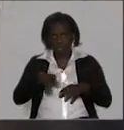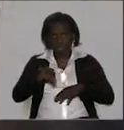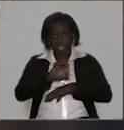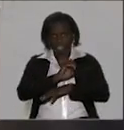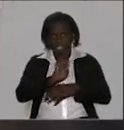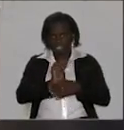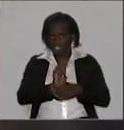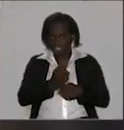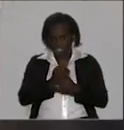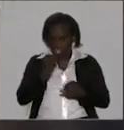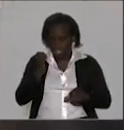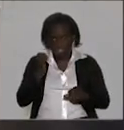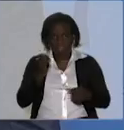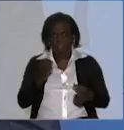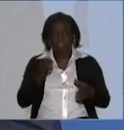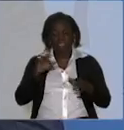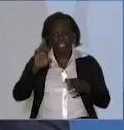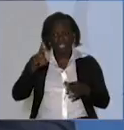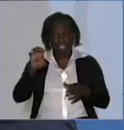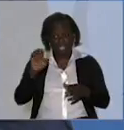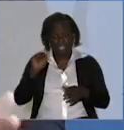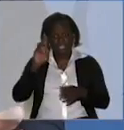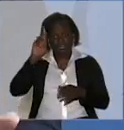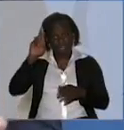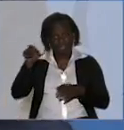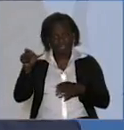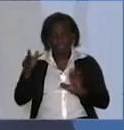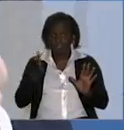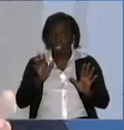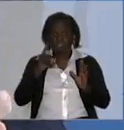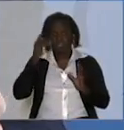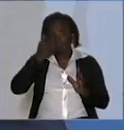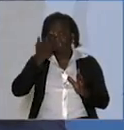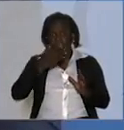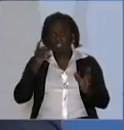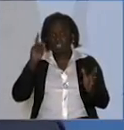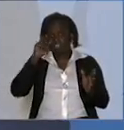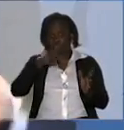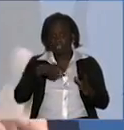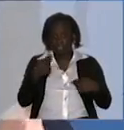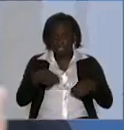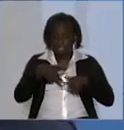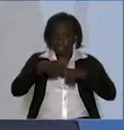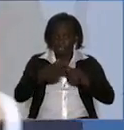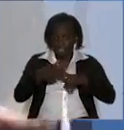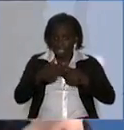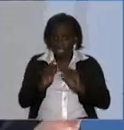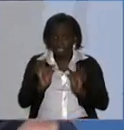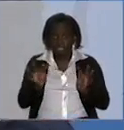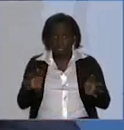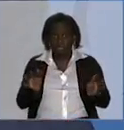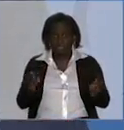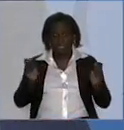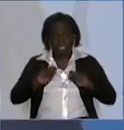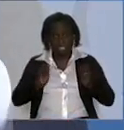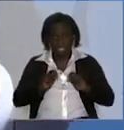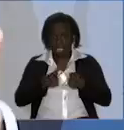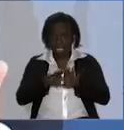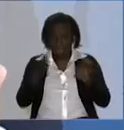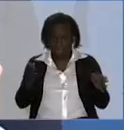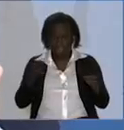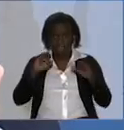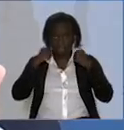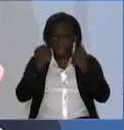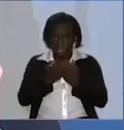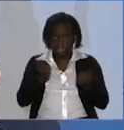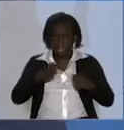eu não sou engenheiro, o CREA tem a sua responsabilidade. Agora, eu não vejo nenhuma dificuldade de serem feitos pequenos reparos nesse